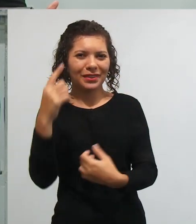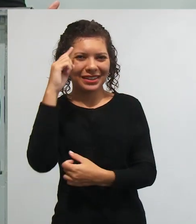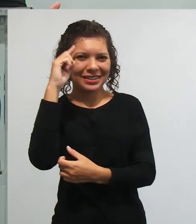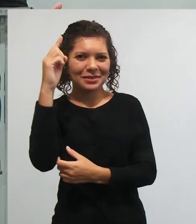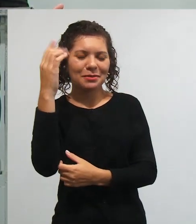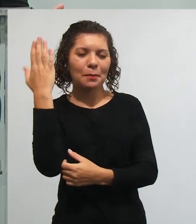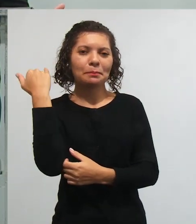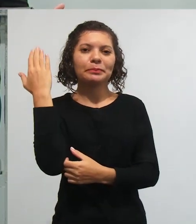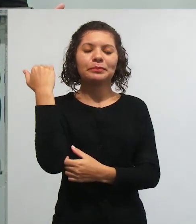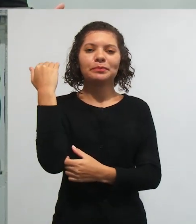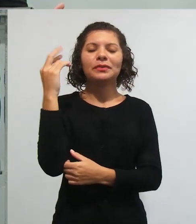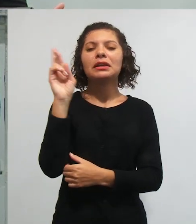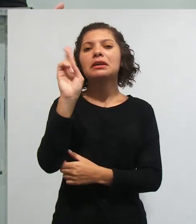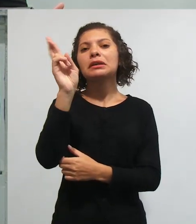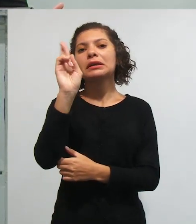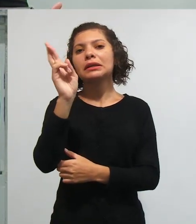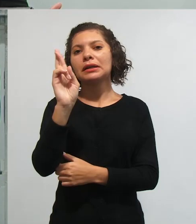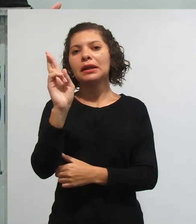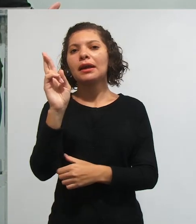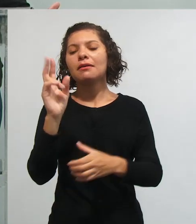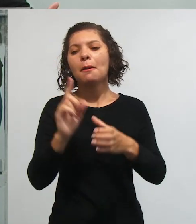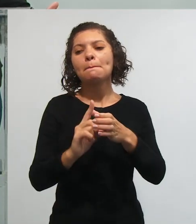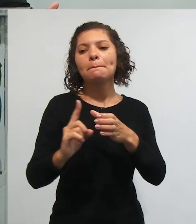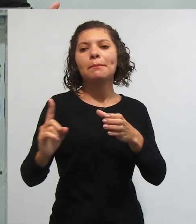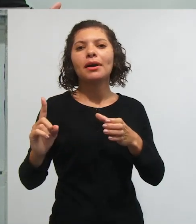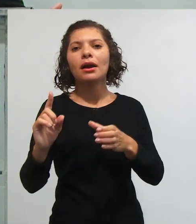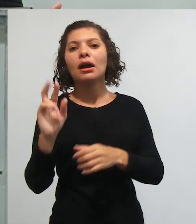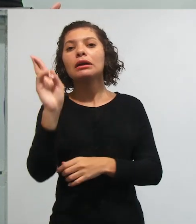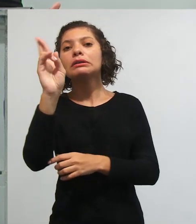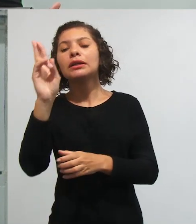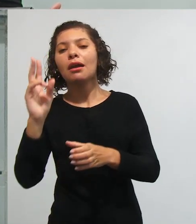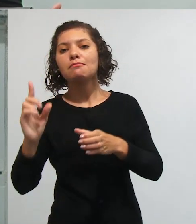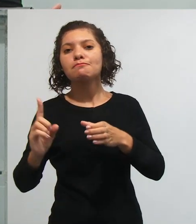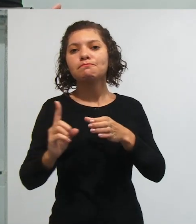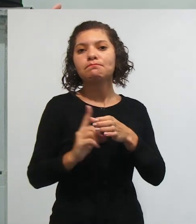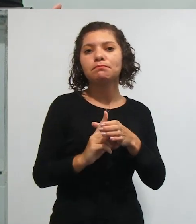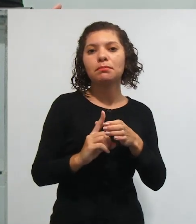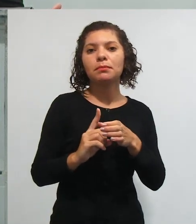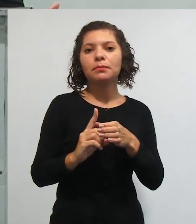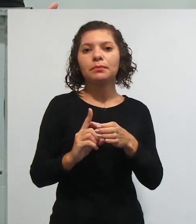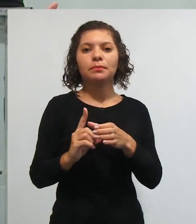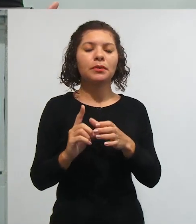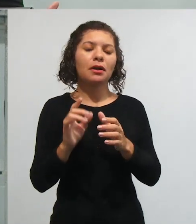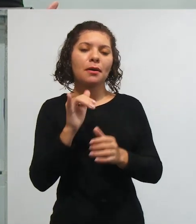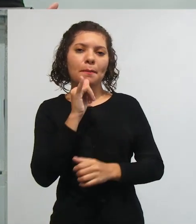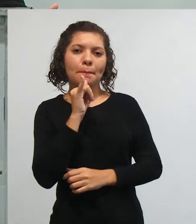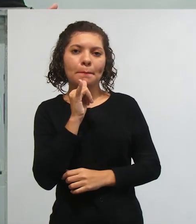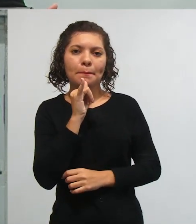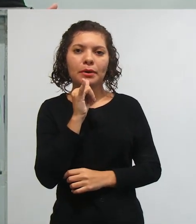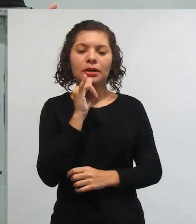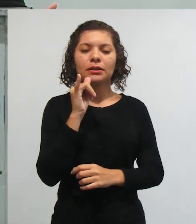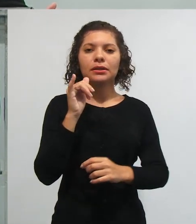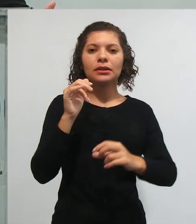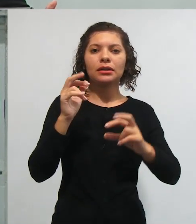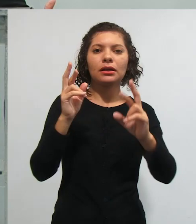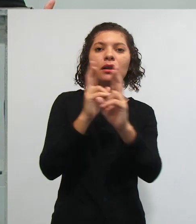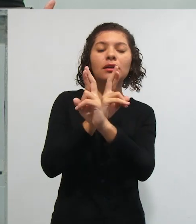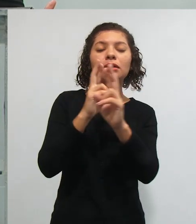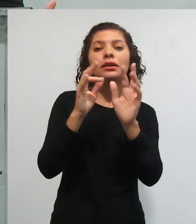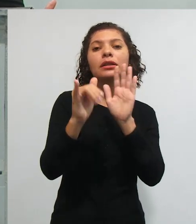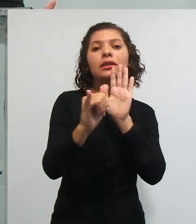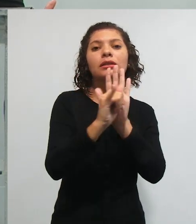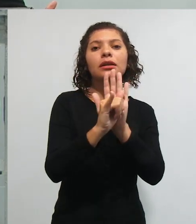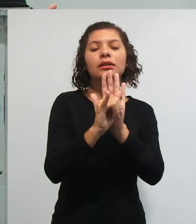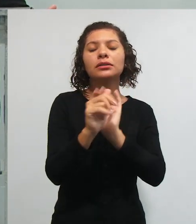anteriormente quem tem o poder quem exclui e quem inclui na nossa sociedade em relação a